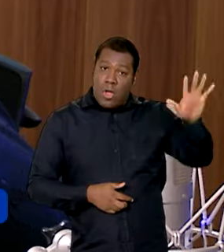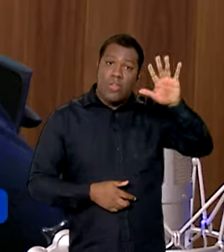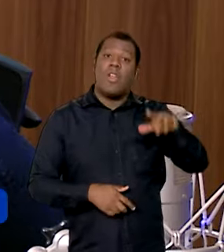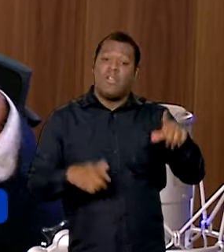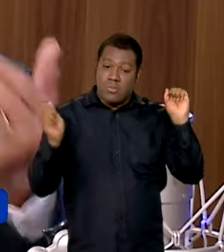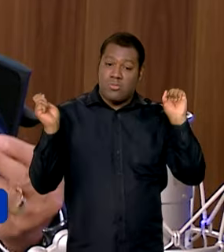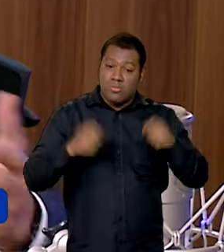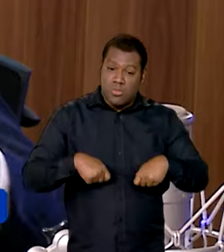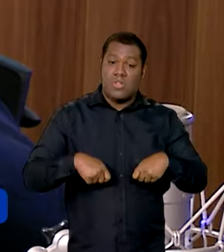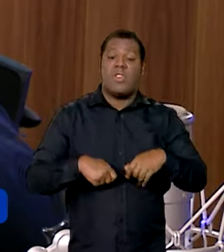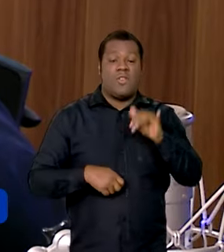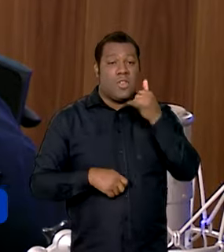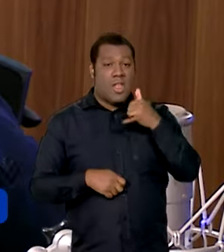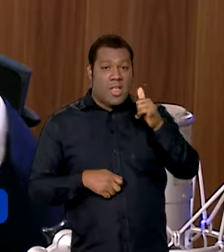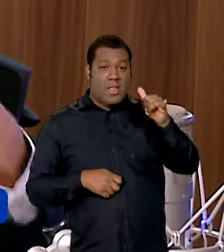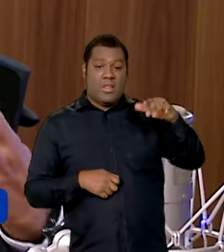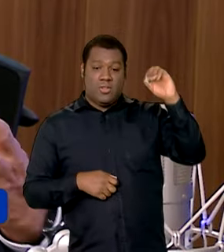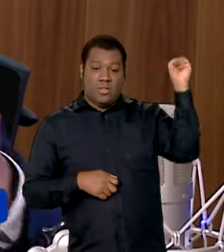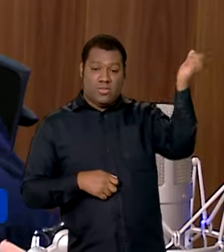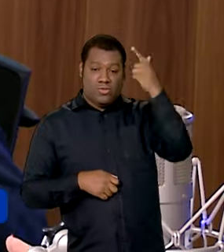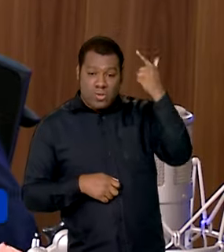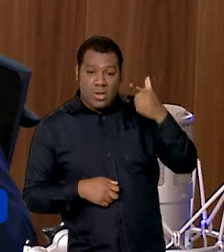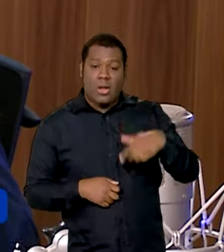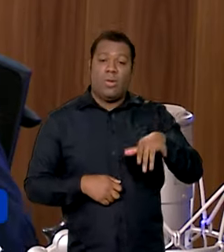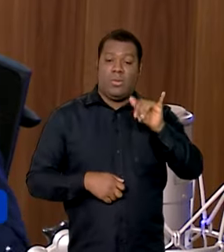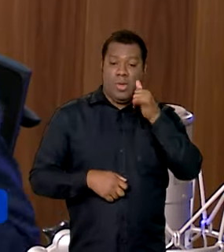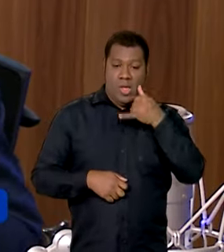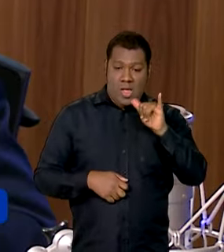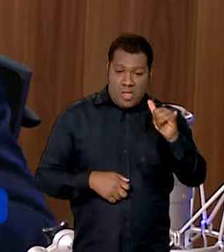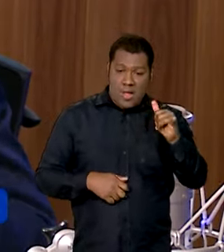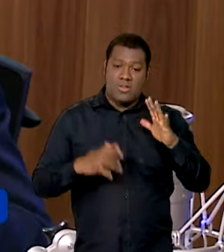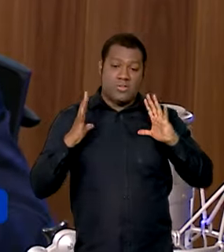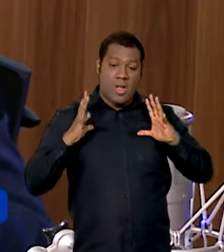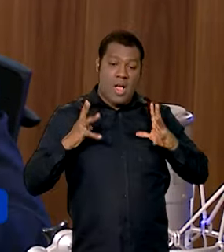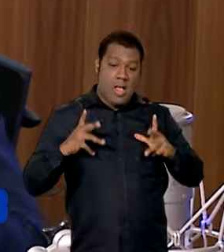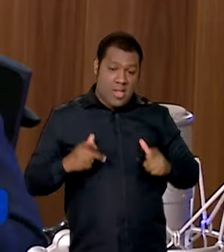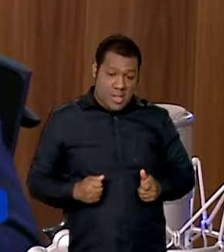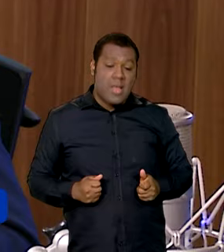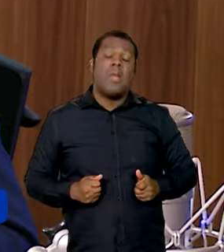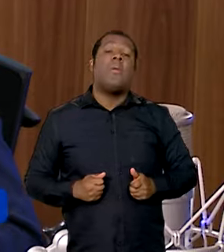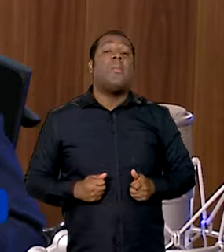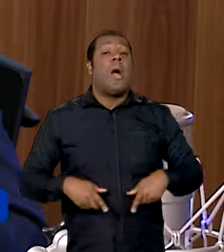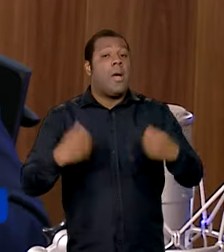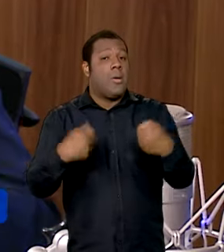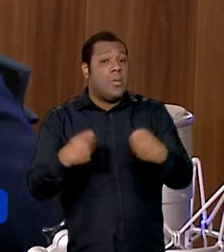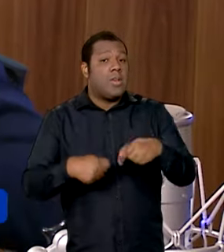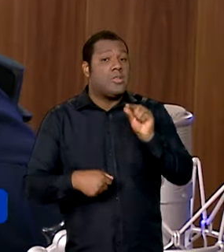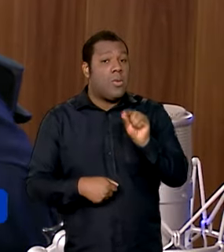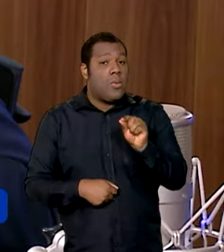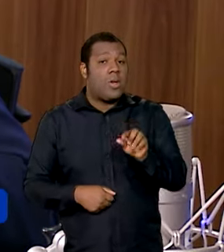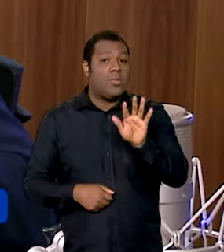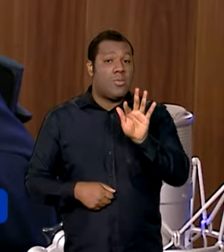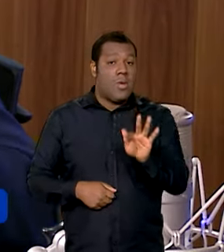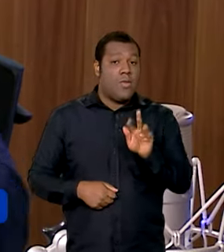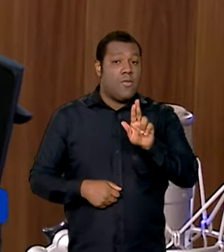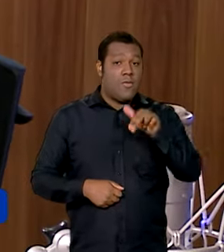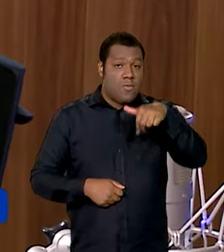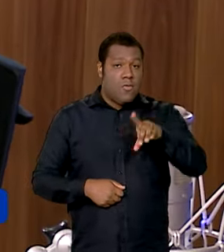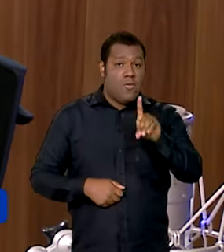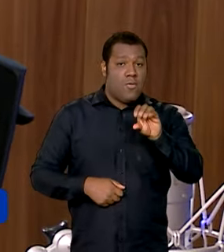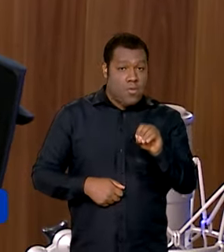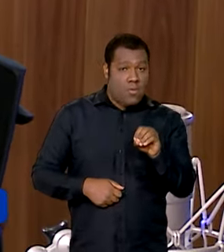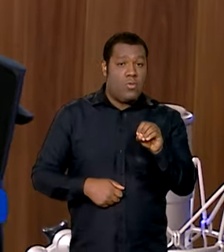para energia solar energia eólica mas precisa que o fundo desenvolvimento Nordeste tenha mais recurso para